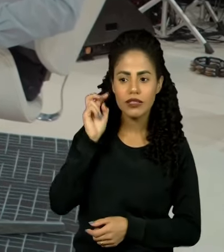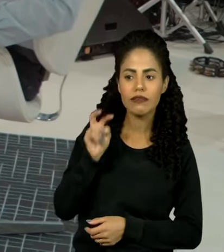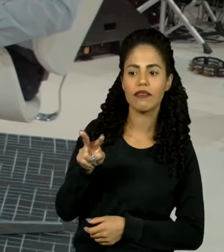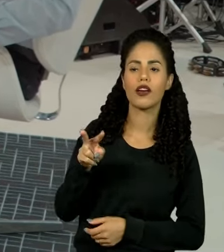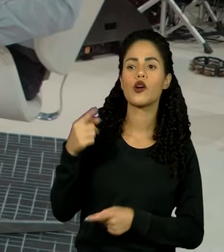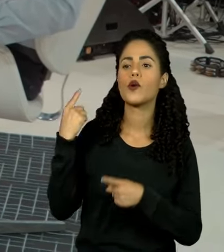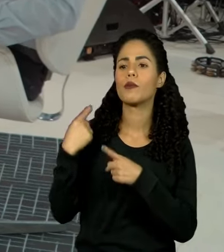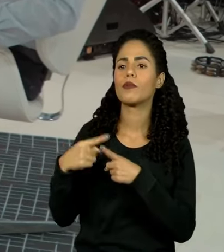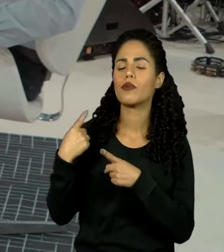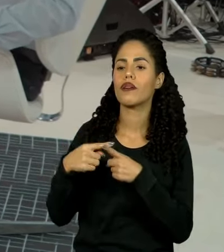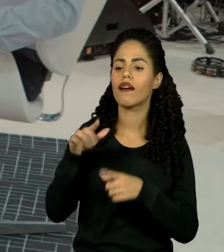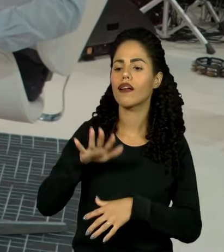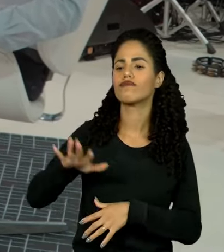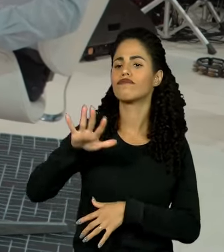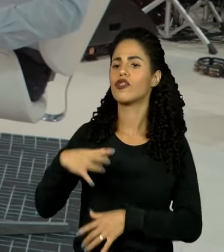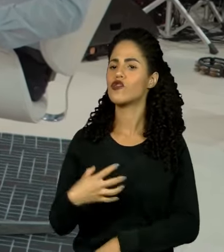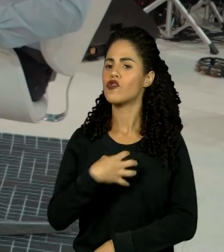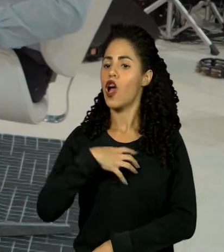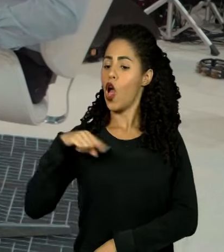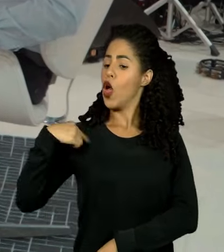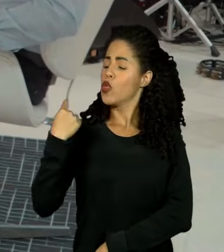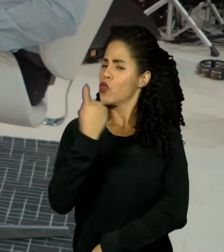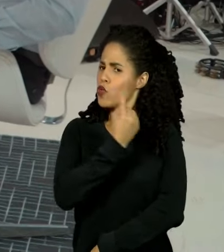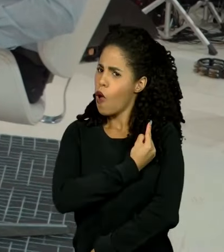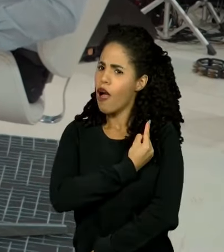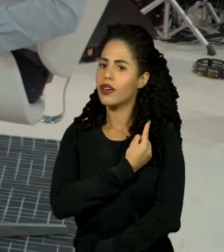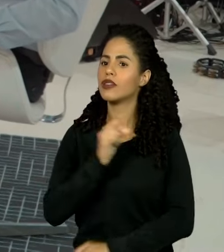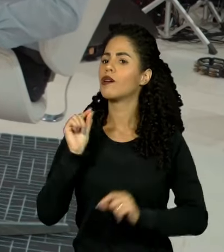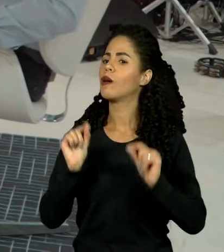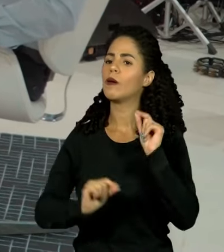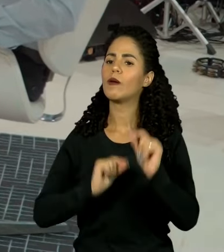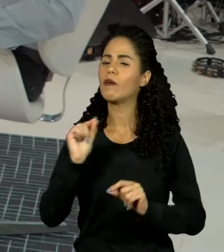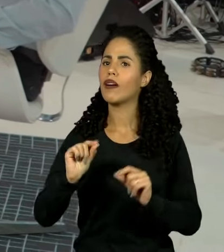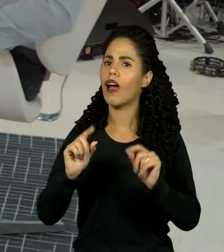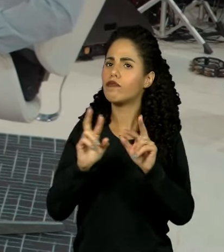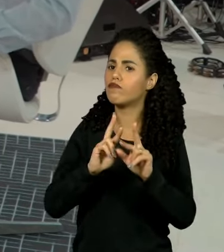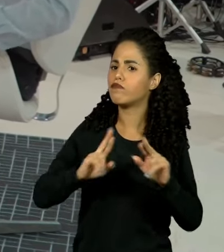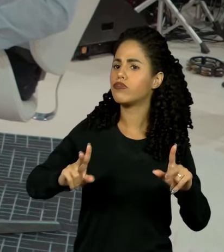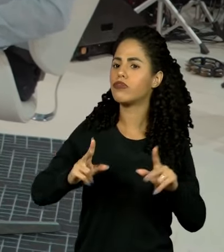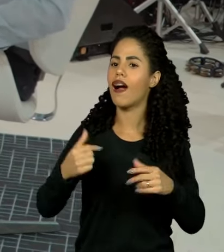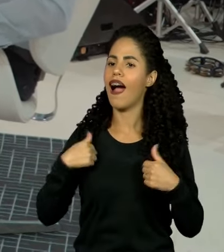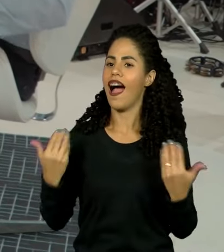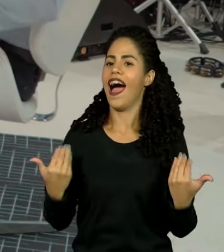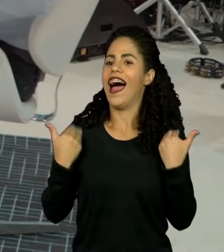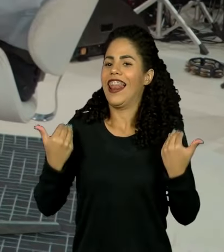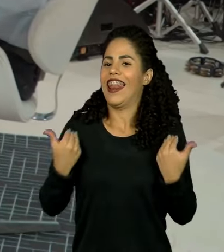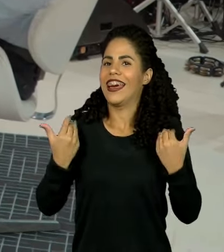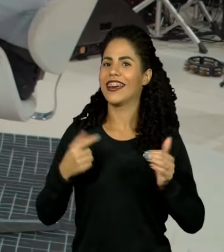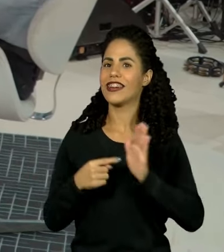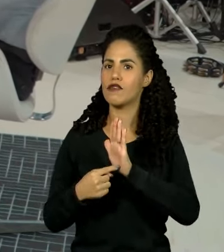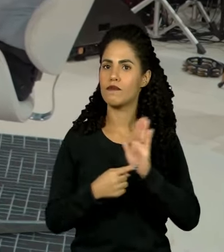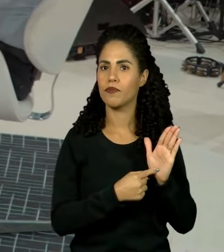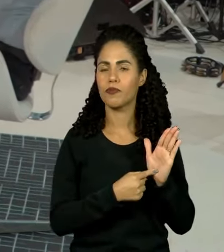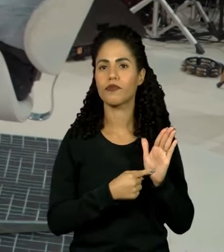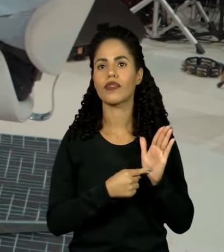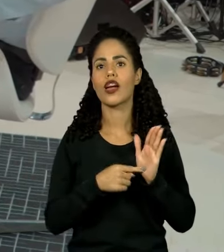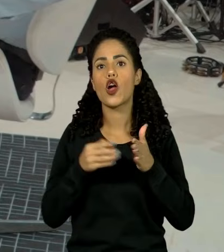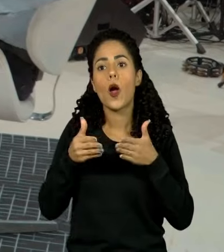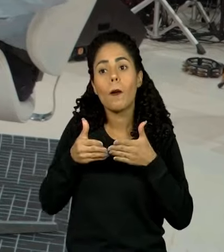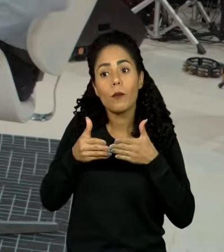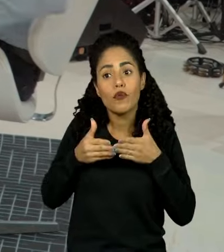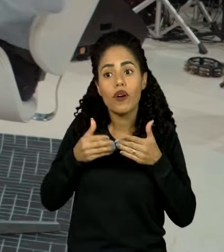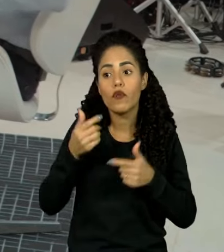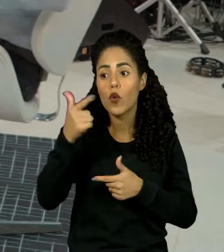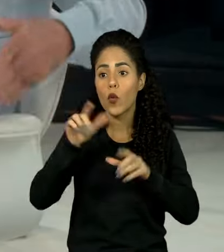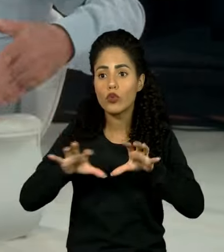bem porque como nós como nós irradiamos e alegria por favor não nada em relação aos outros